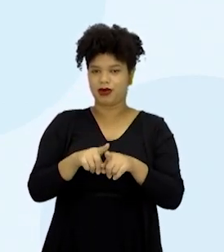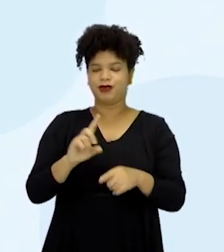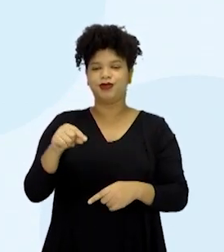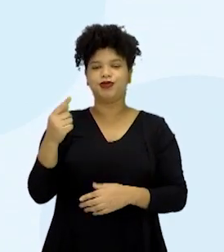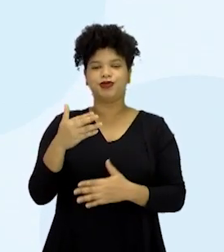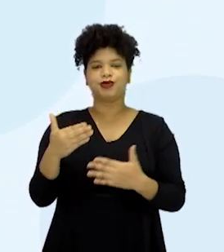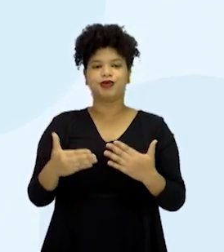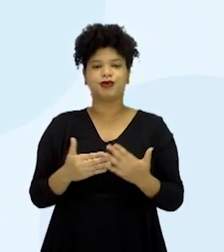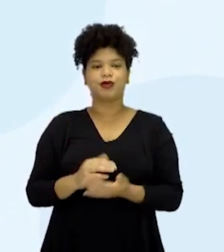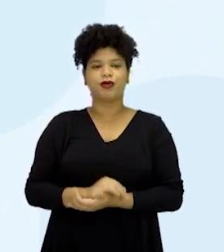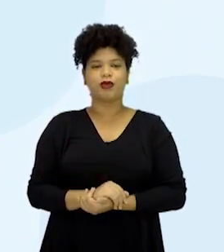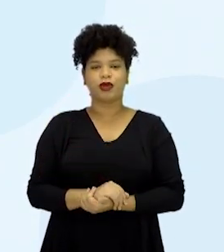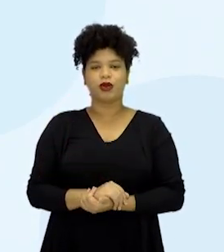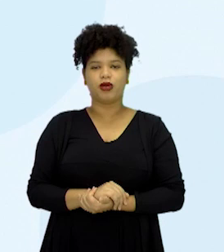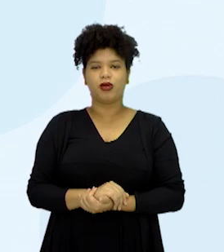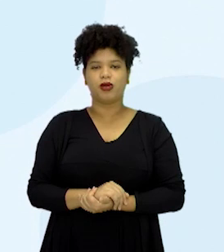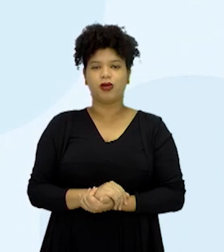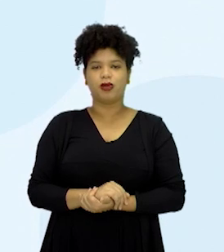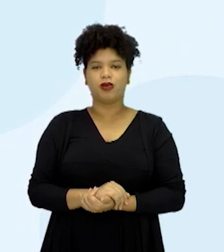para o próximo slide.